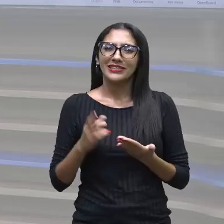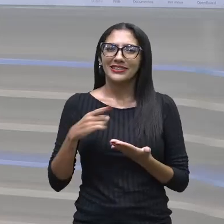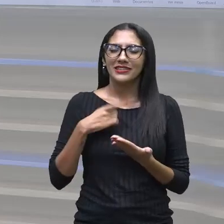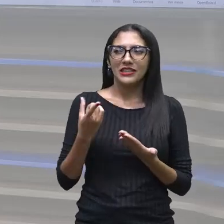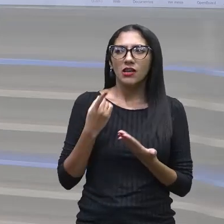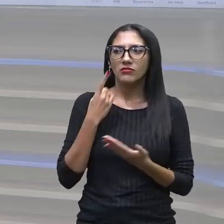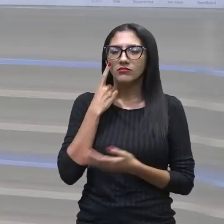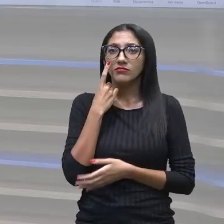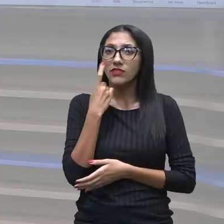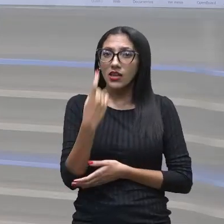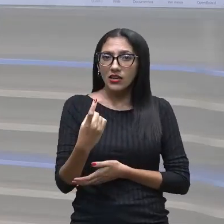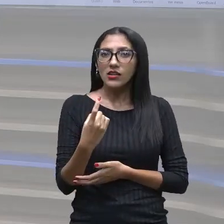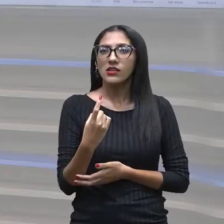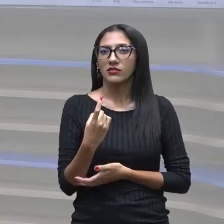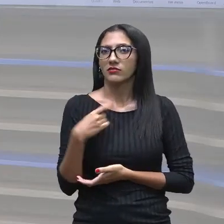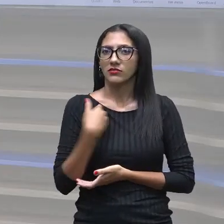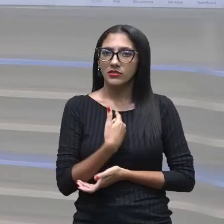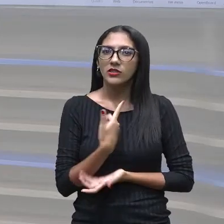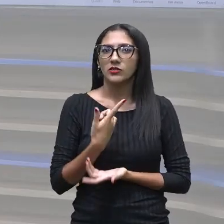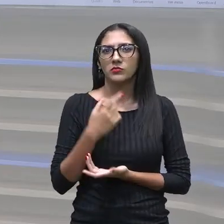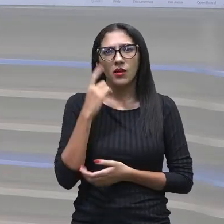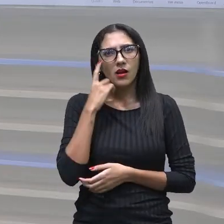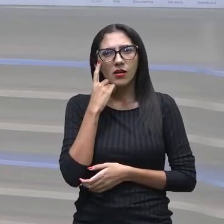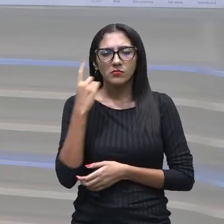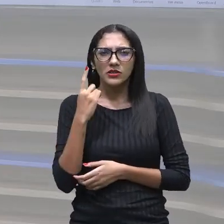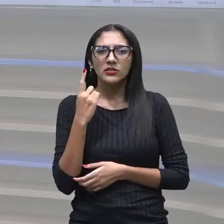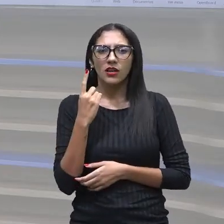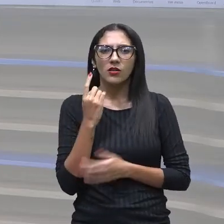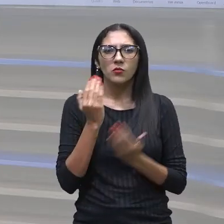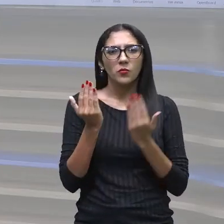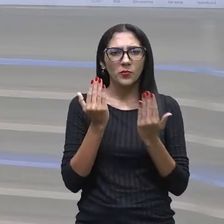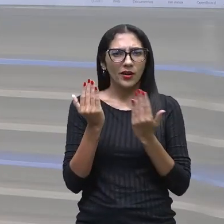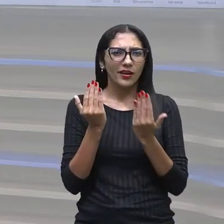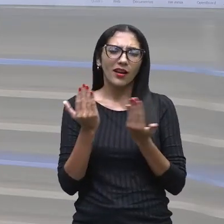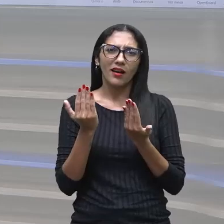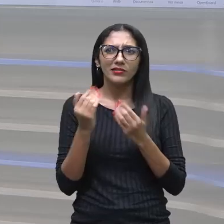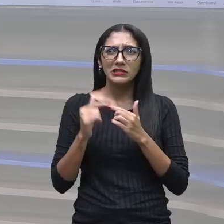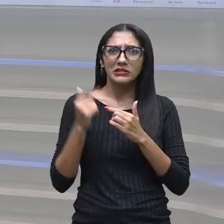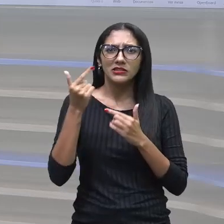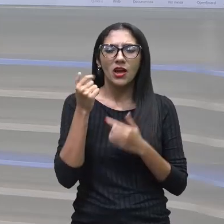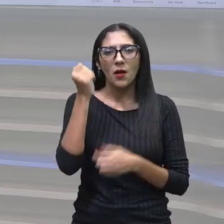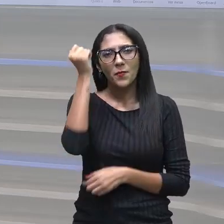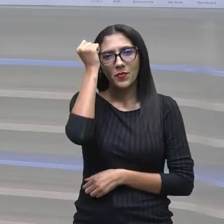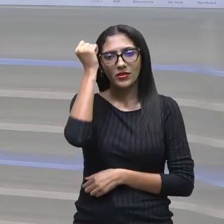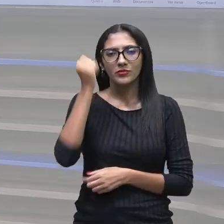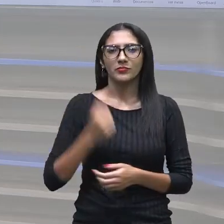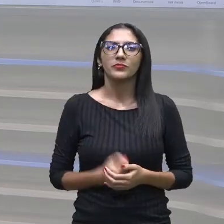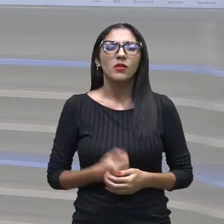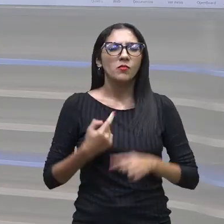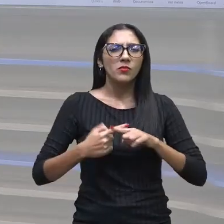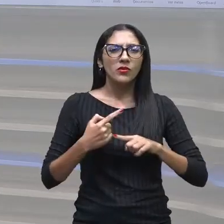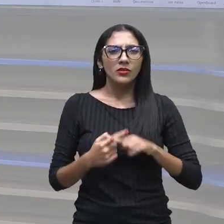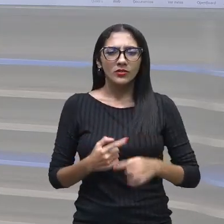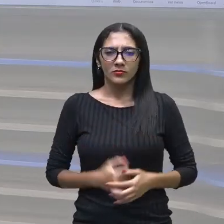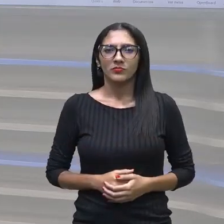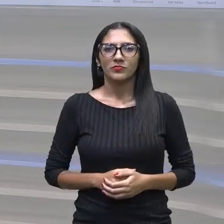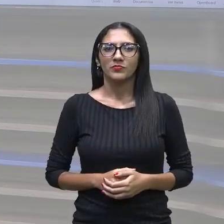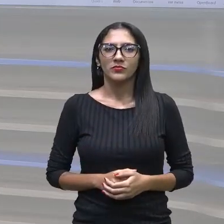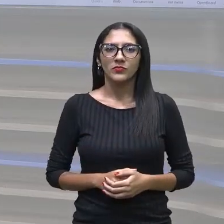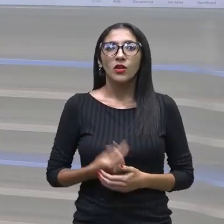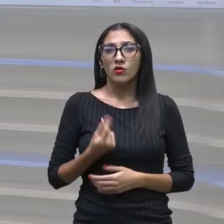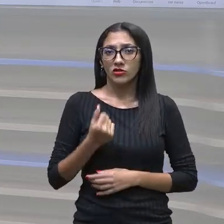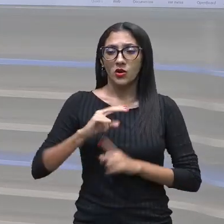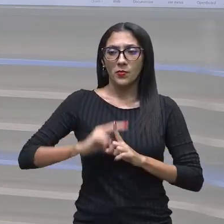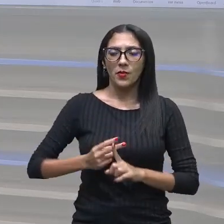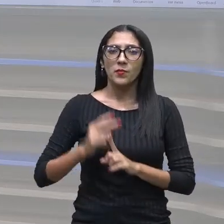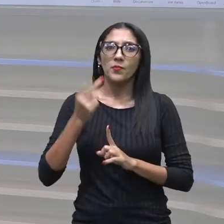para ti a se dar mal no futuro. Por quê? Porque com valor maior